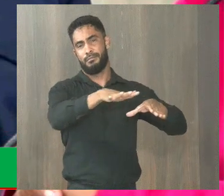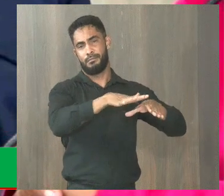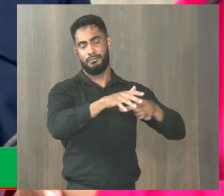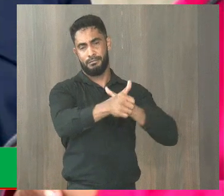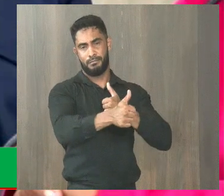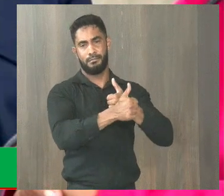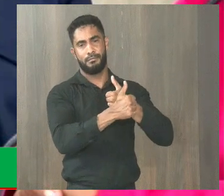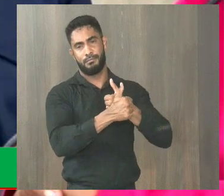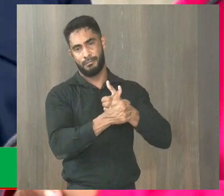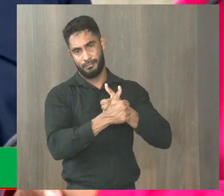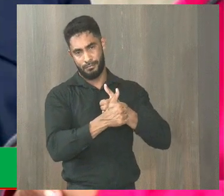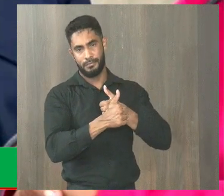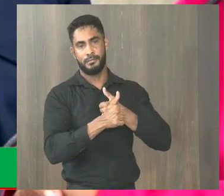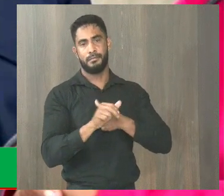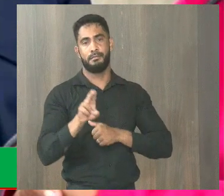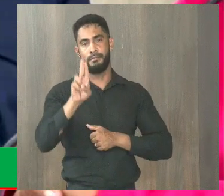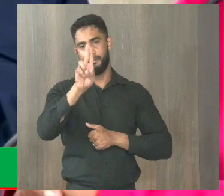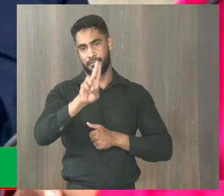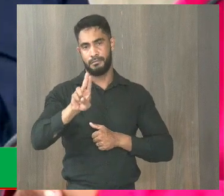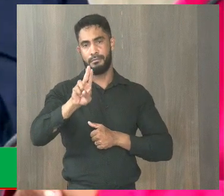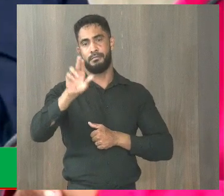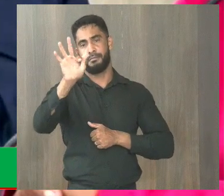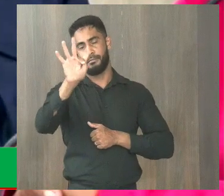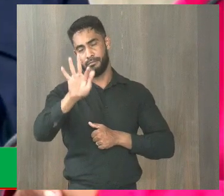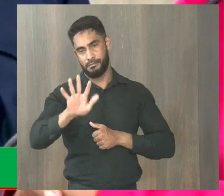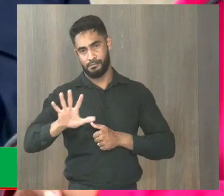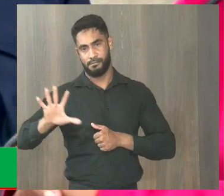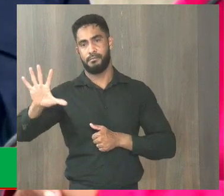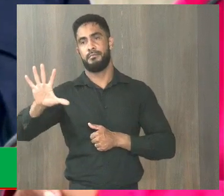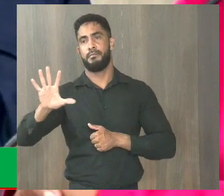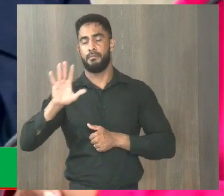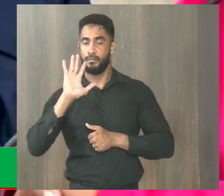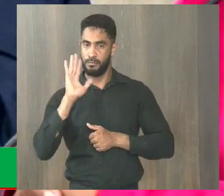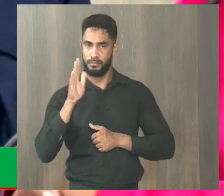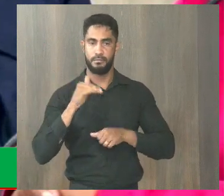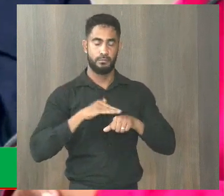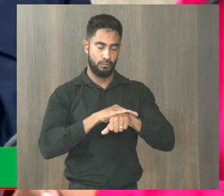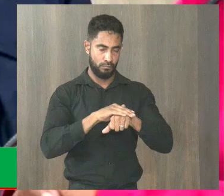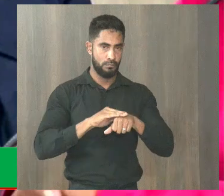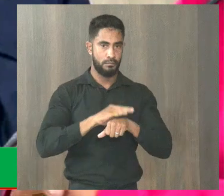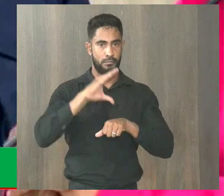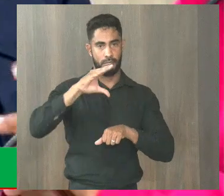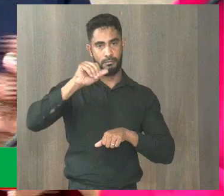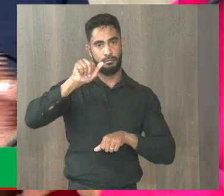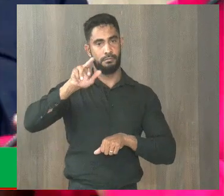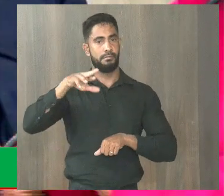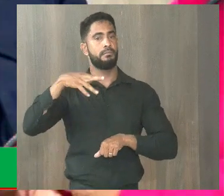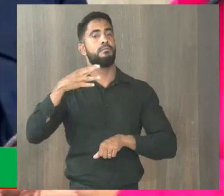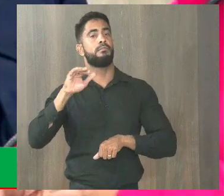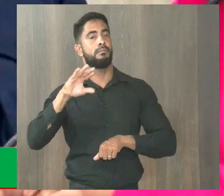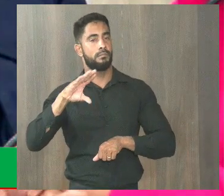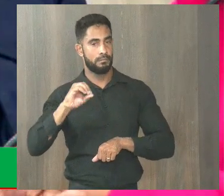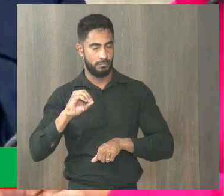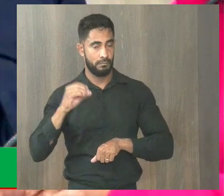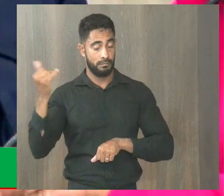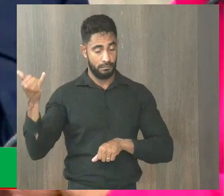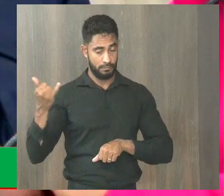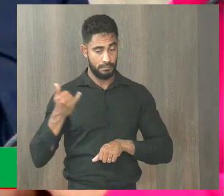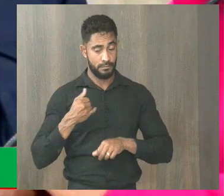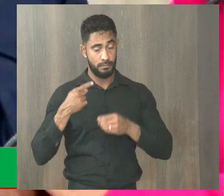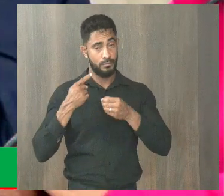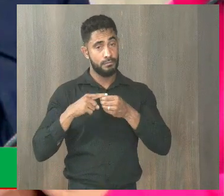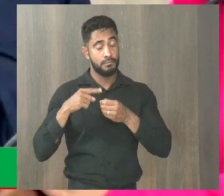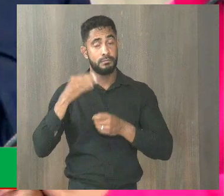próximo à Universidade Federal. Mas já entrei em contato hoje mesmo com o Carlão, A resposta deles foi essa, que o município